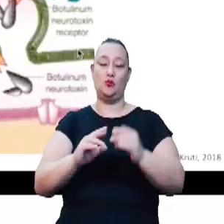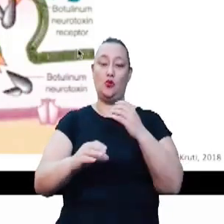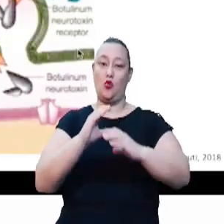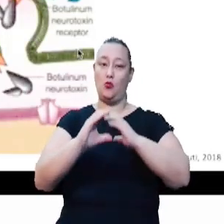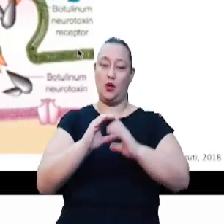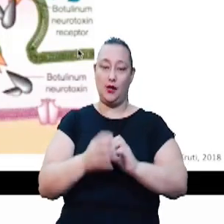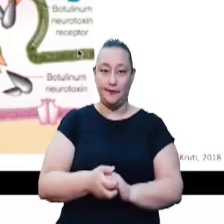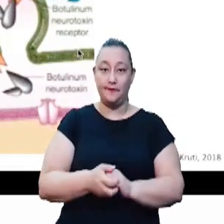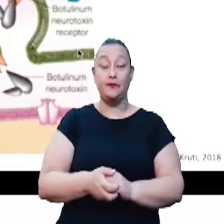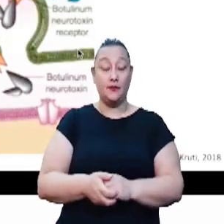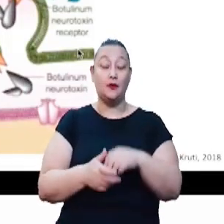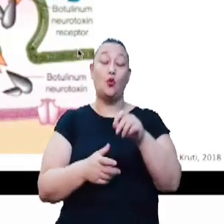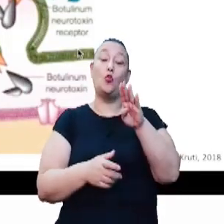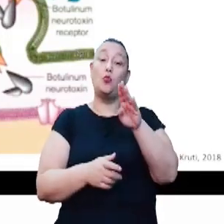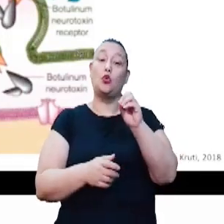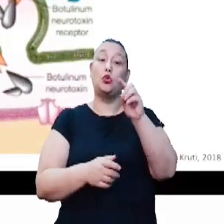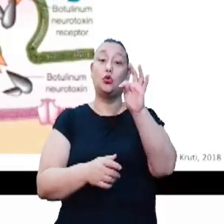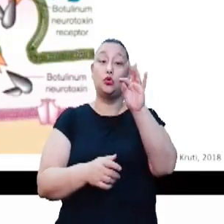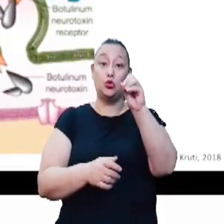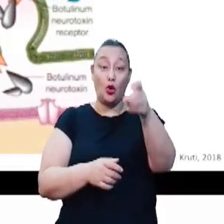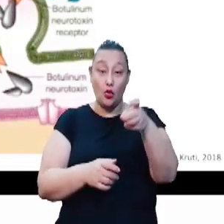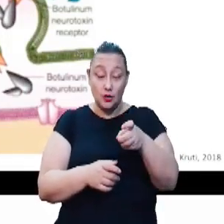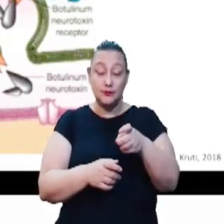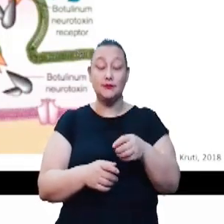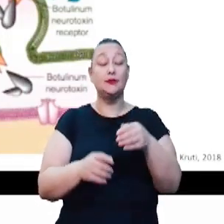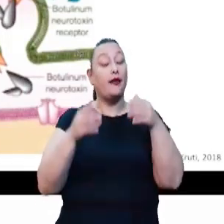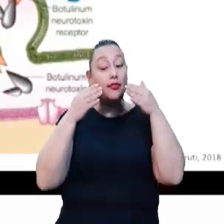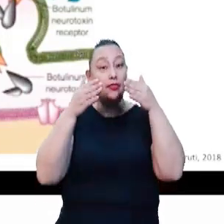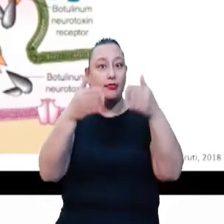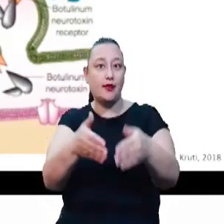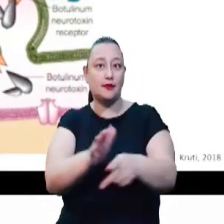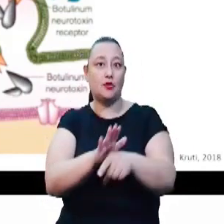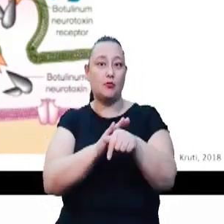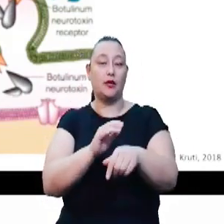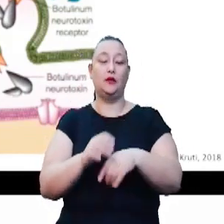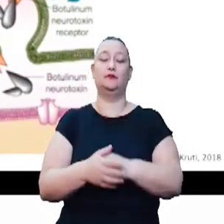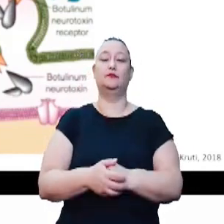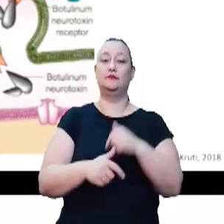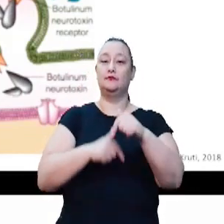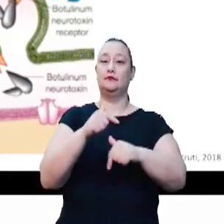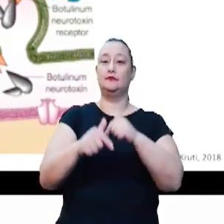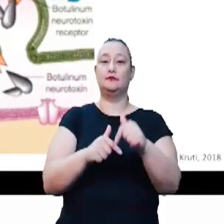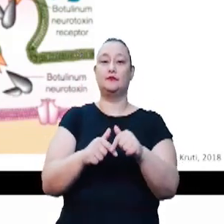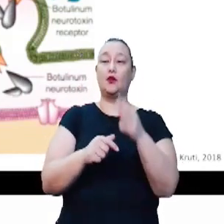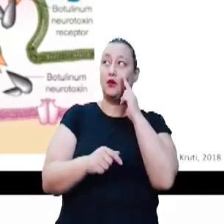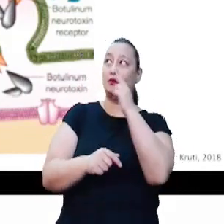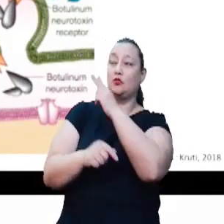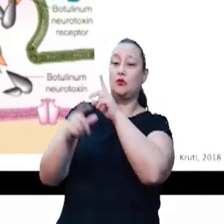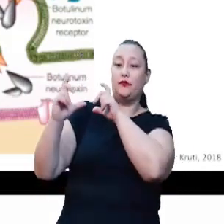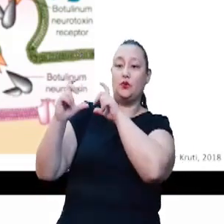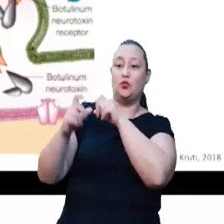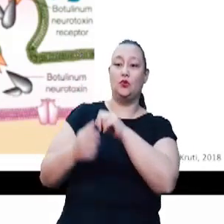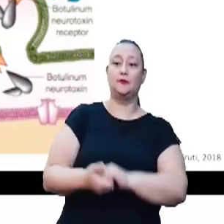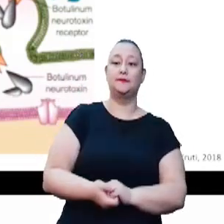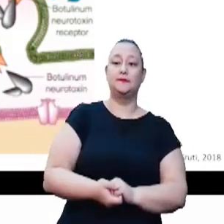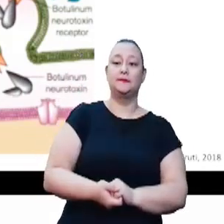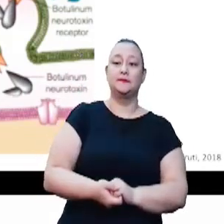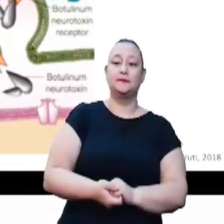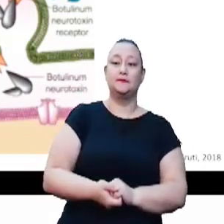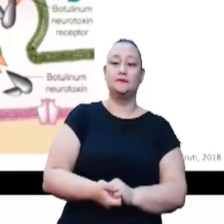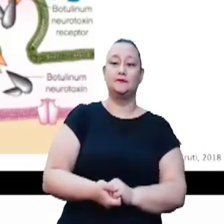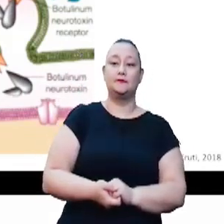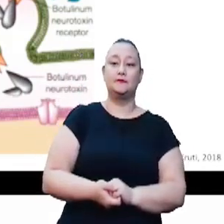E a toxina botulínica atua nessa área. Então aqui, numa outra figura, aqui é o terminal do axônio, aqui são vesículas de